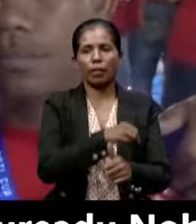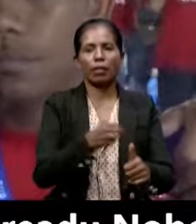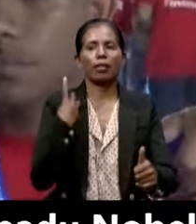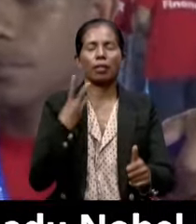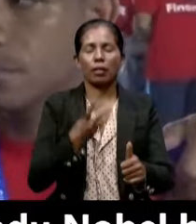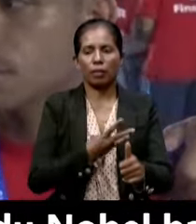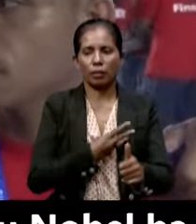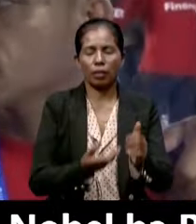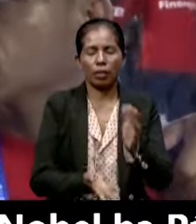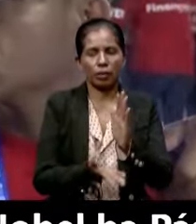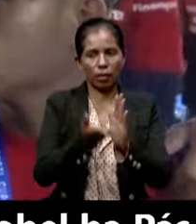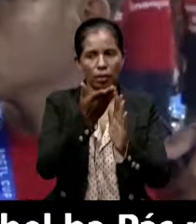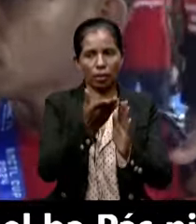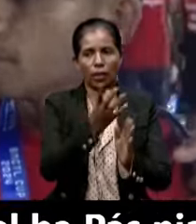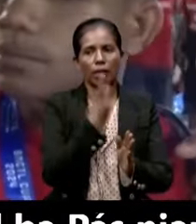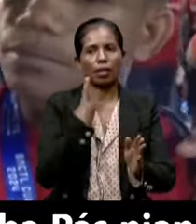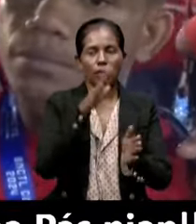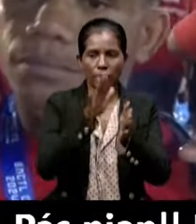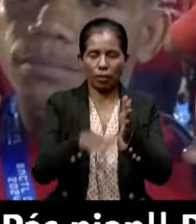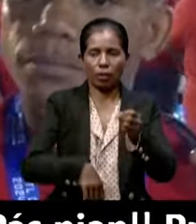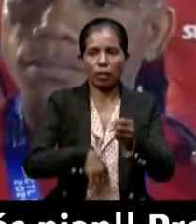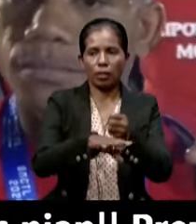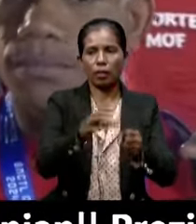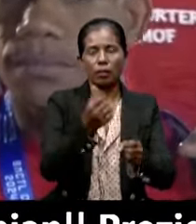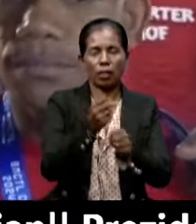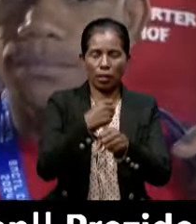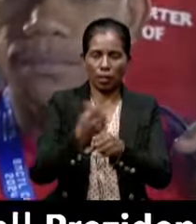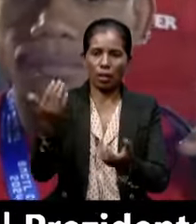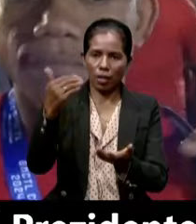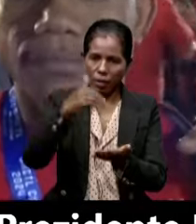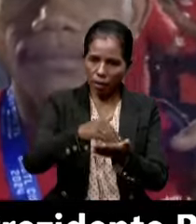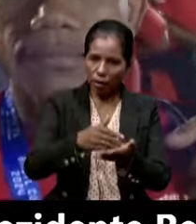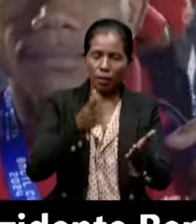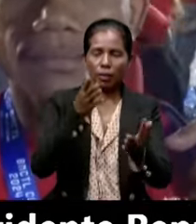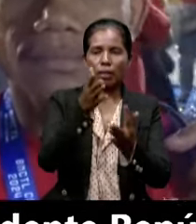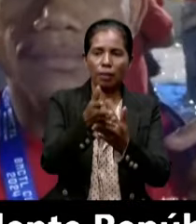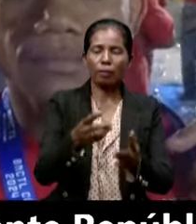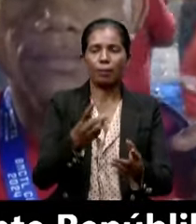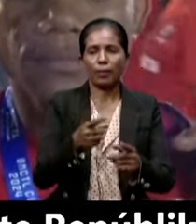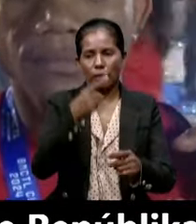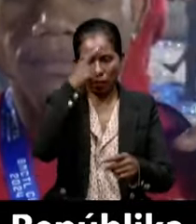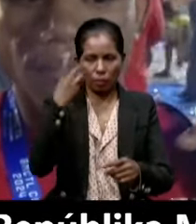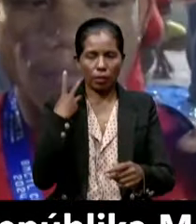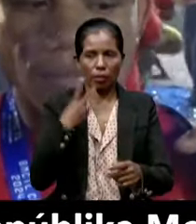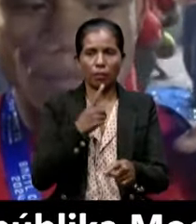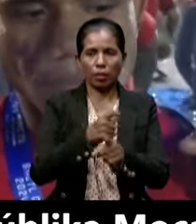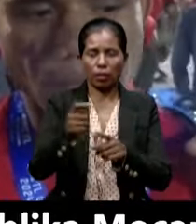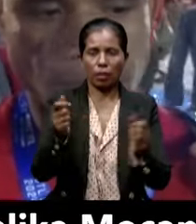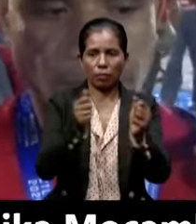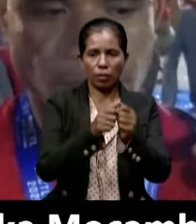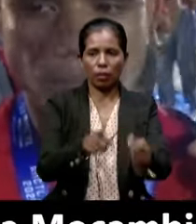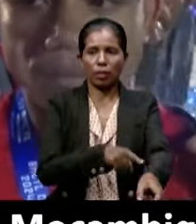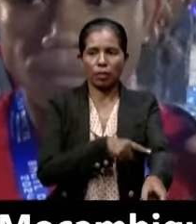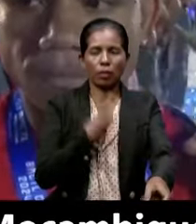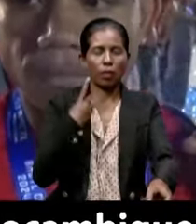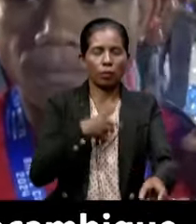tem sine sai tua, depois a minha halo golo, sira halo fila fale golo, mas vê também a minha treino há muito que leor, a